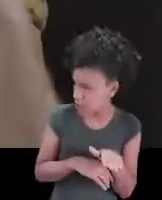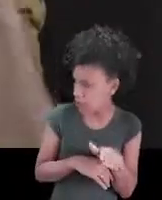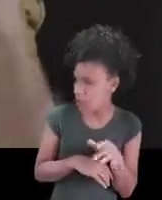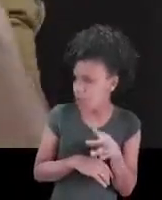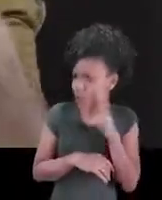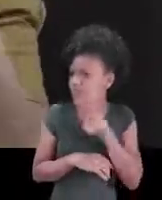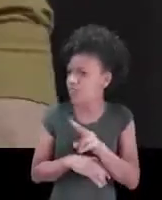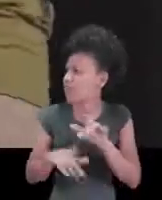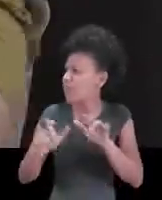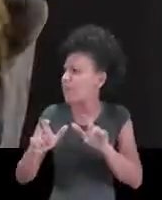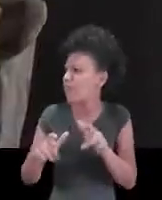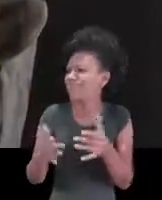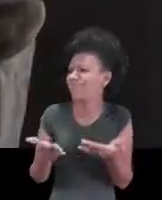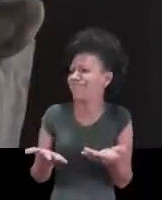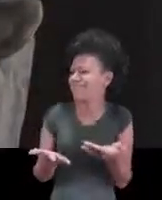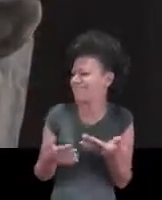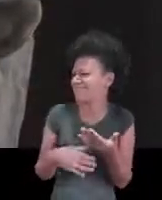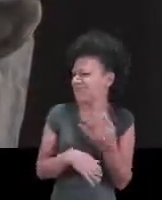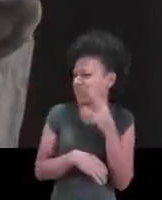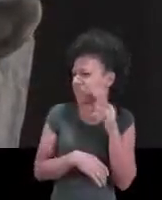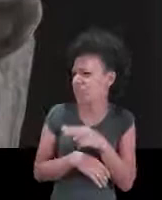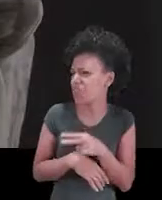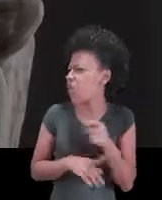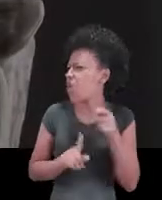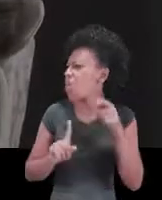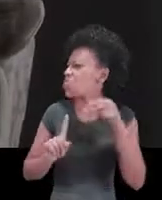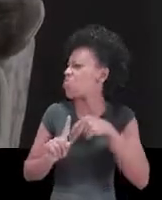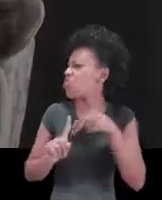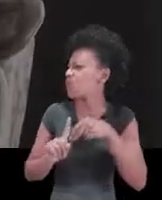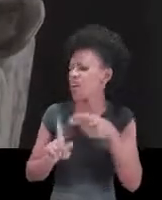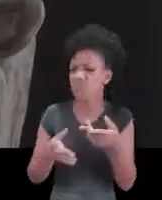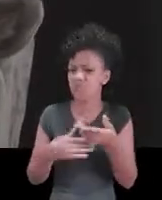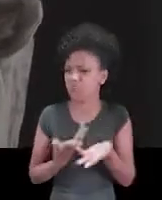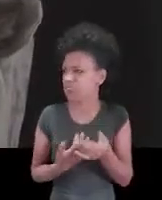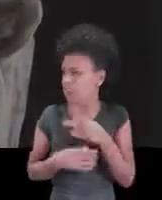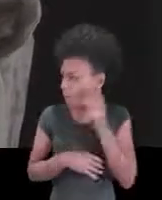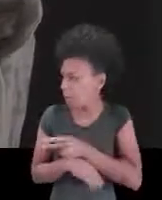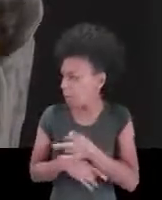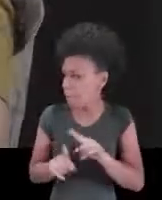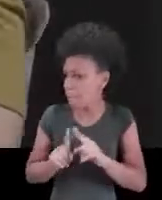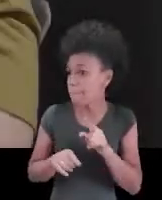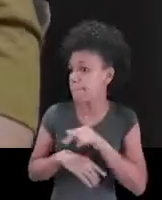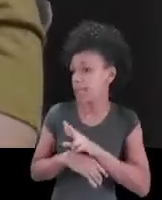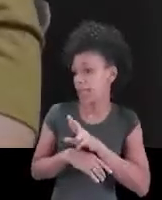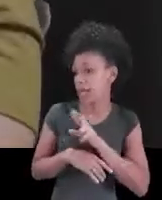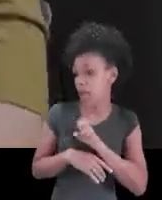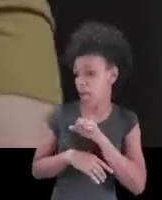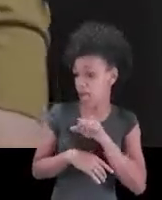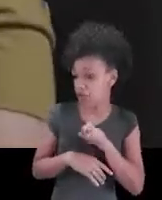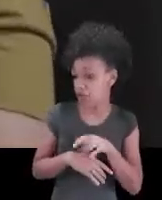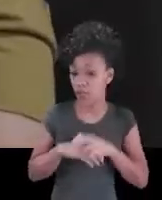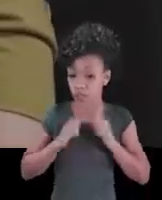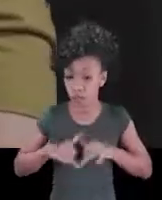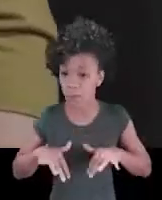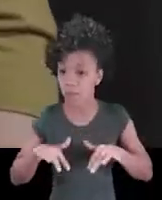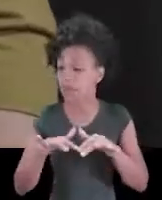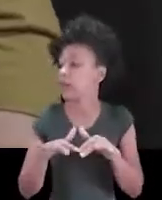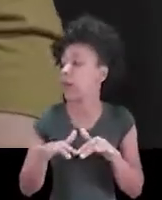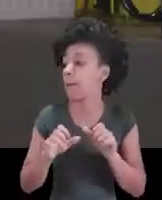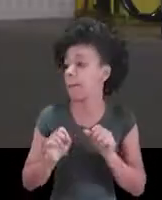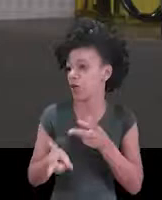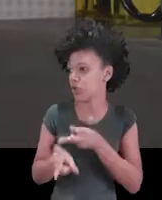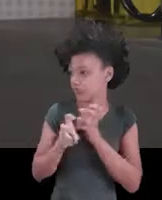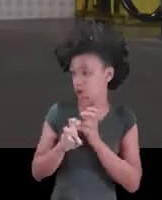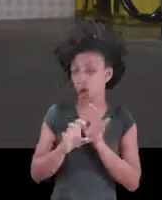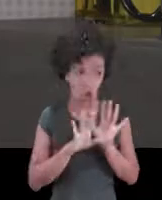você nem viu essa foto você tá lá se abriu Novembro a do negócio mas essa resto vai falar esse grupo está ruim aqui é